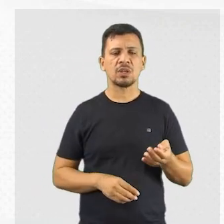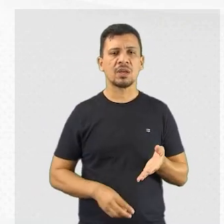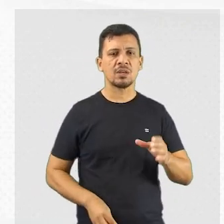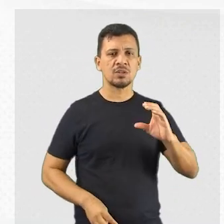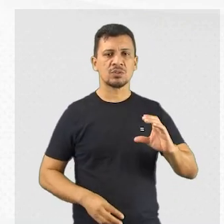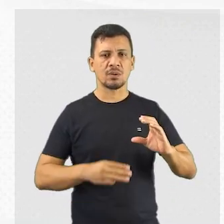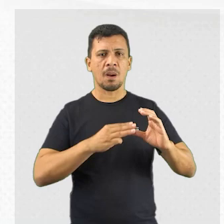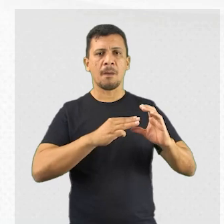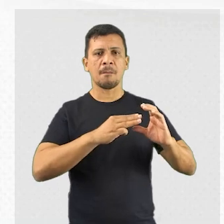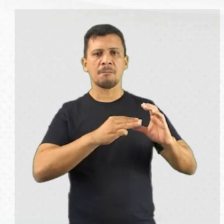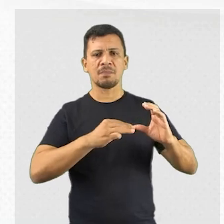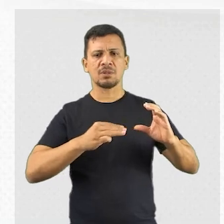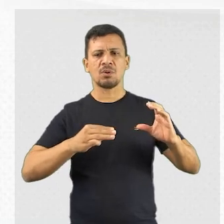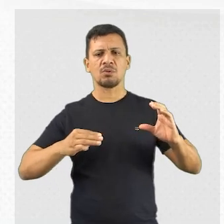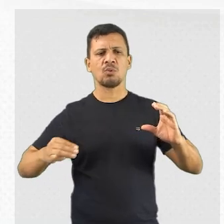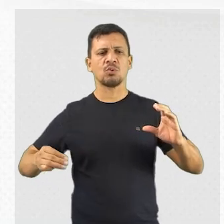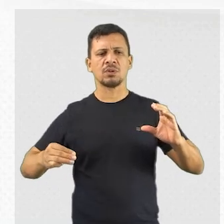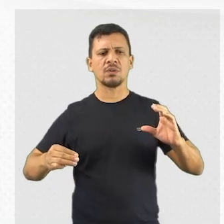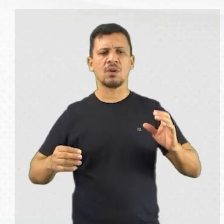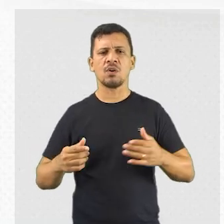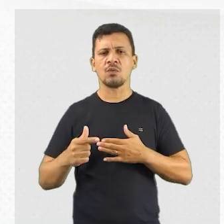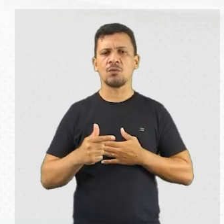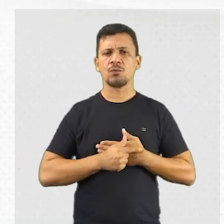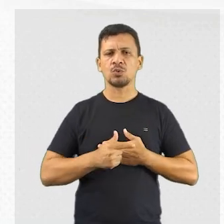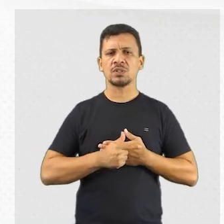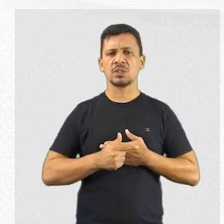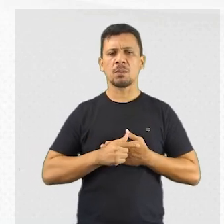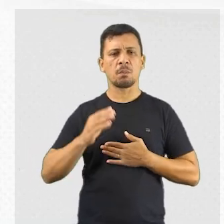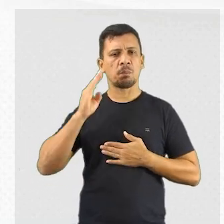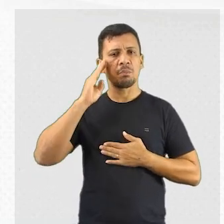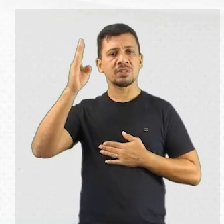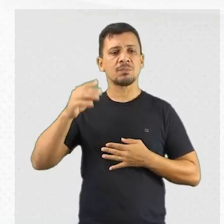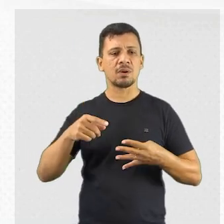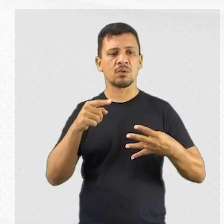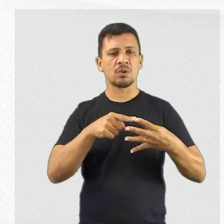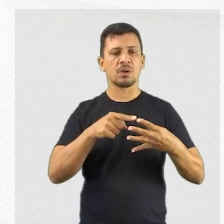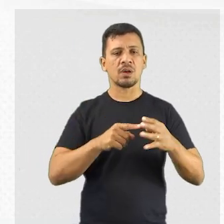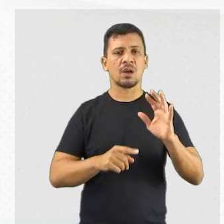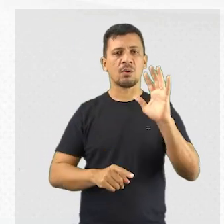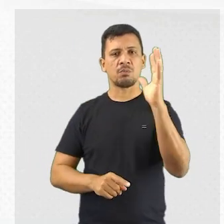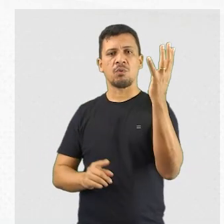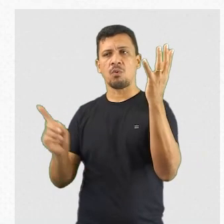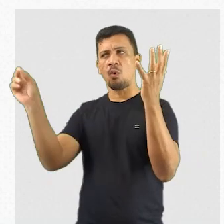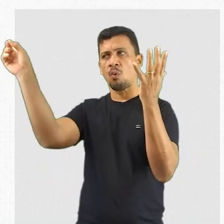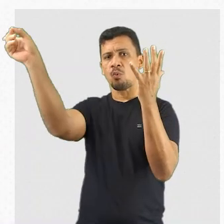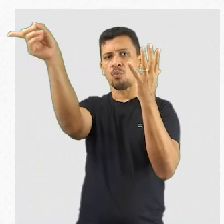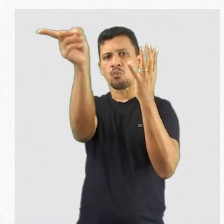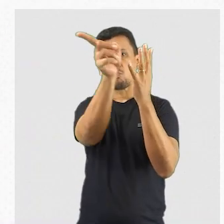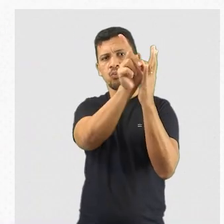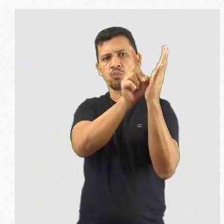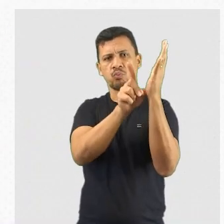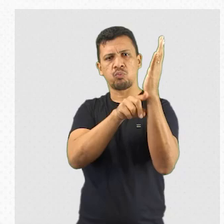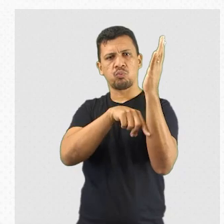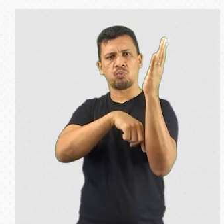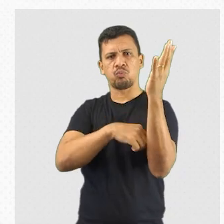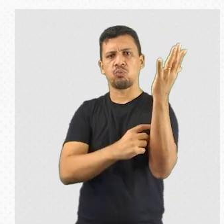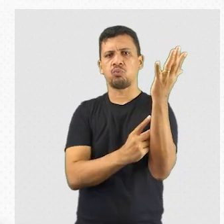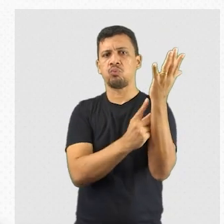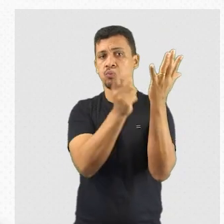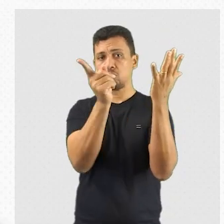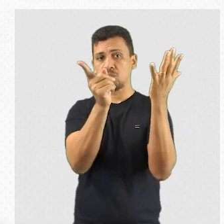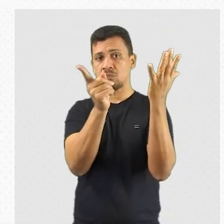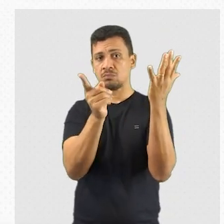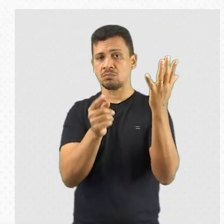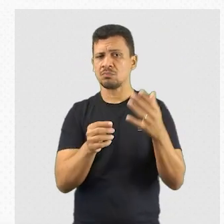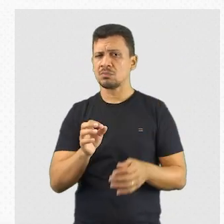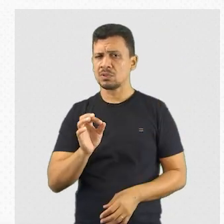em uma célula eucariótica, né, pessoal? Realizar a fotossíntese? Será se é a mitocôndria que